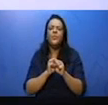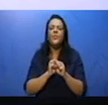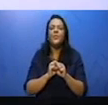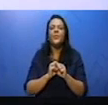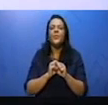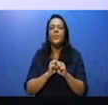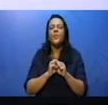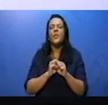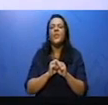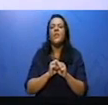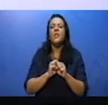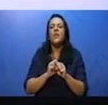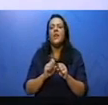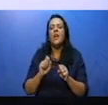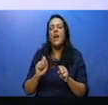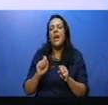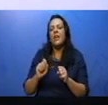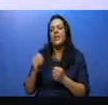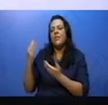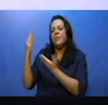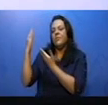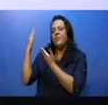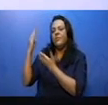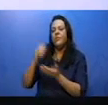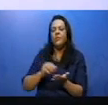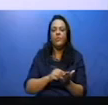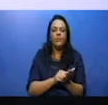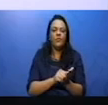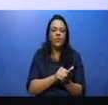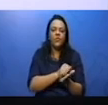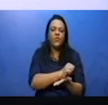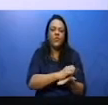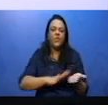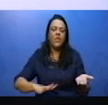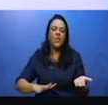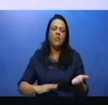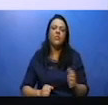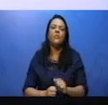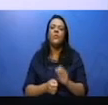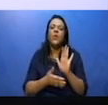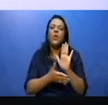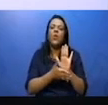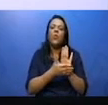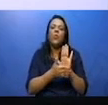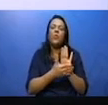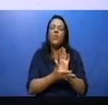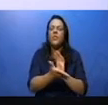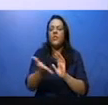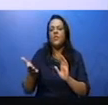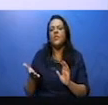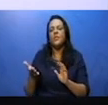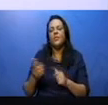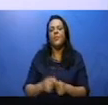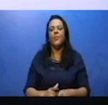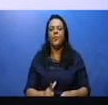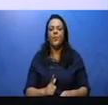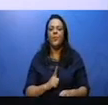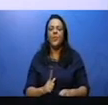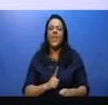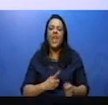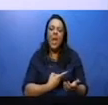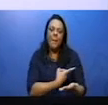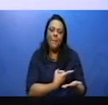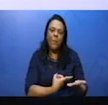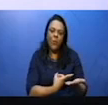Bom, aqui é uma atividade que será proposta a vocês. Está no nosso material didático, que vocês possuem aí